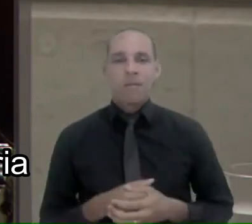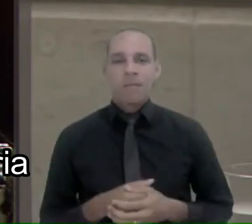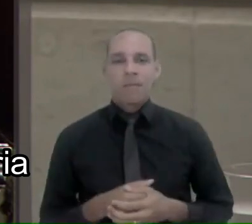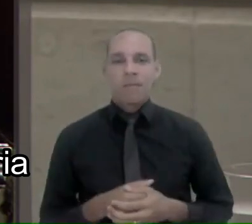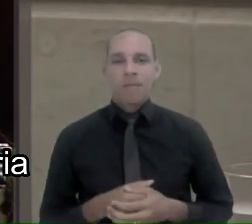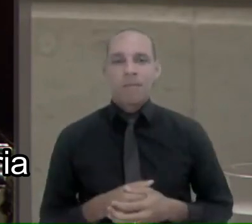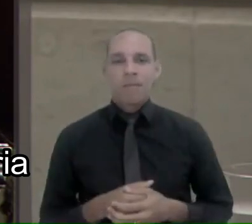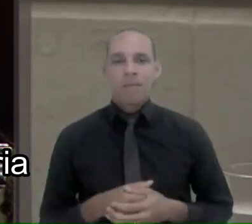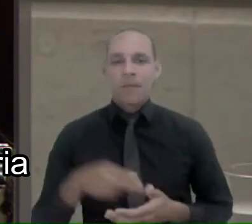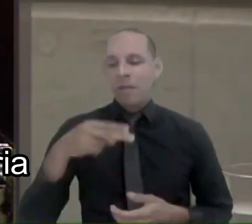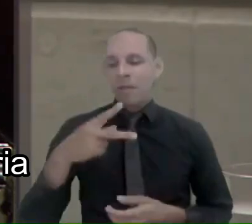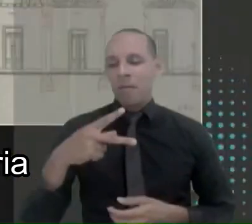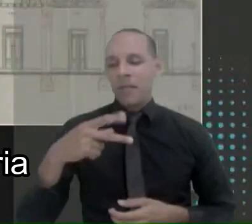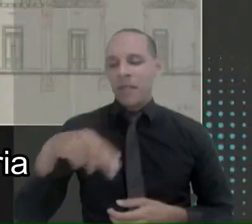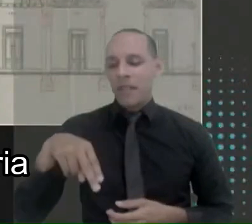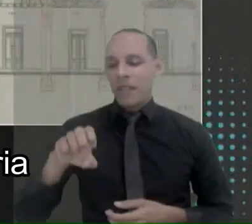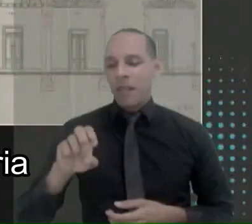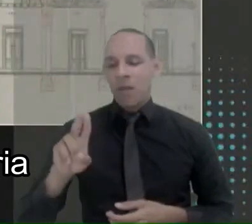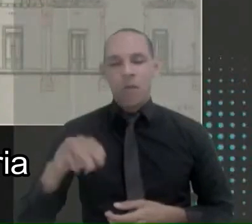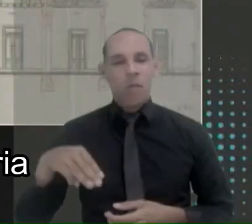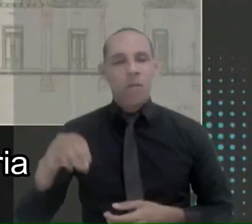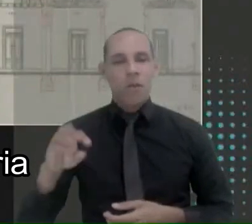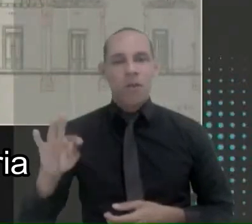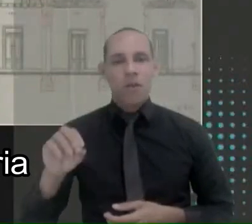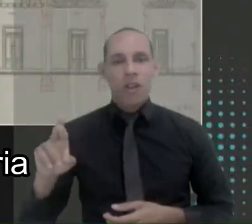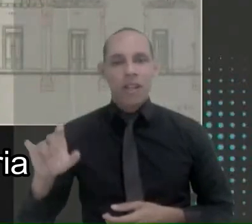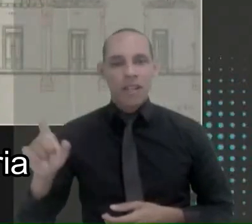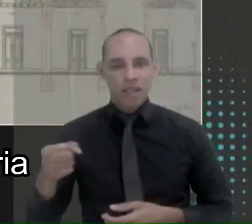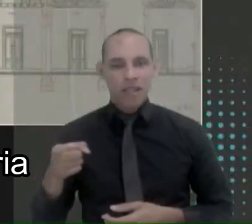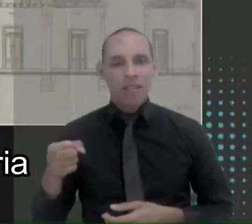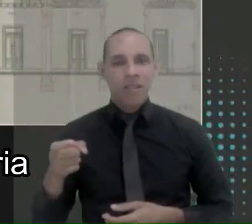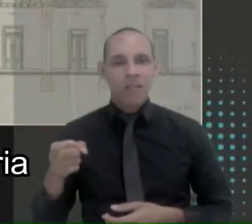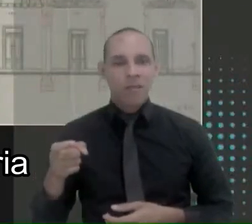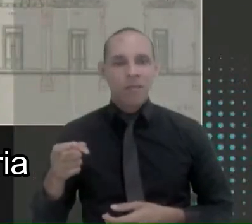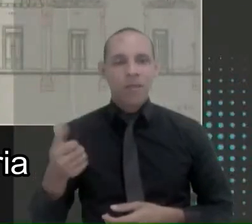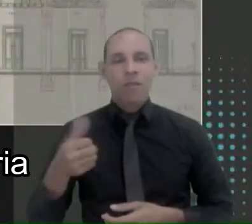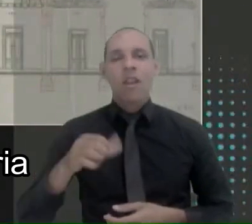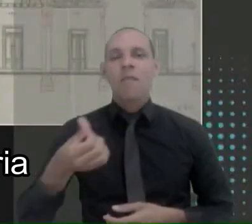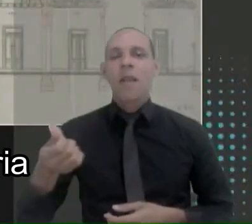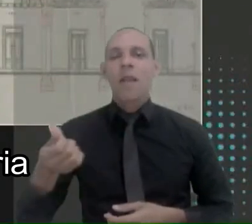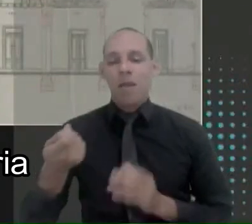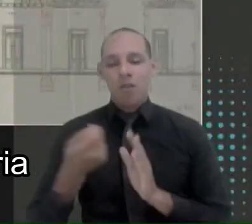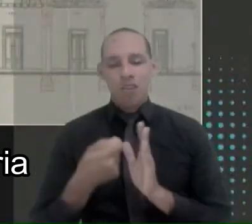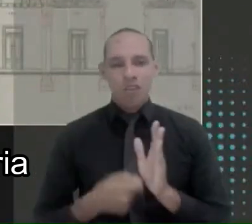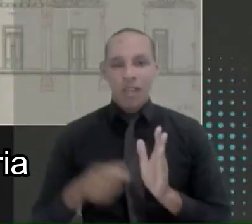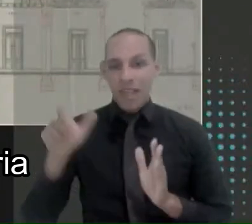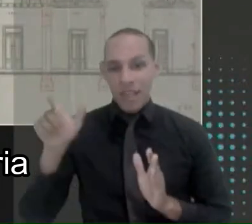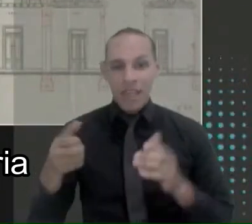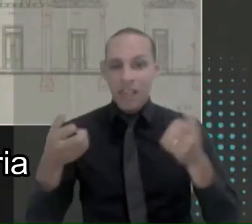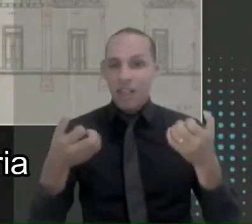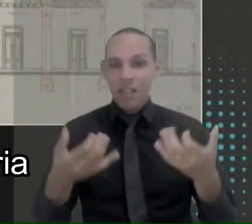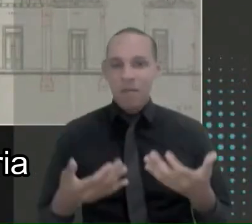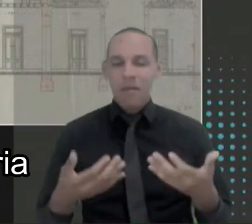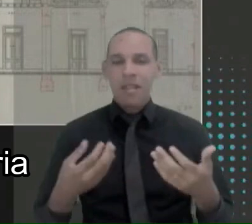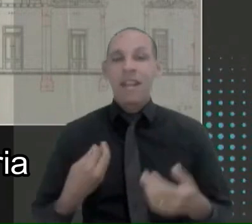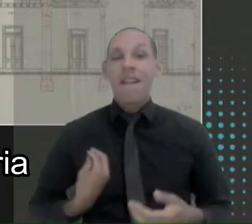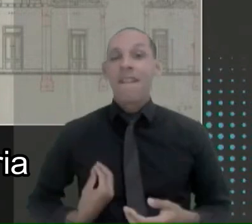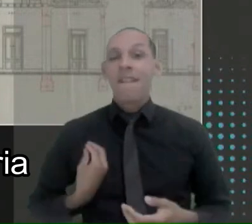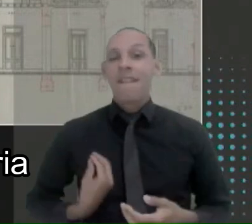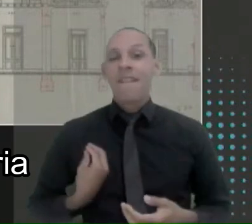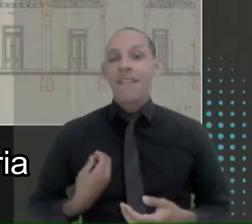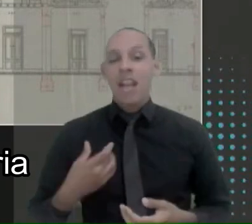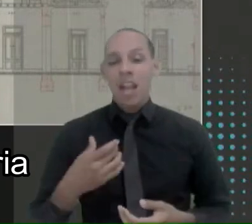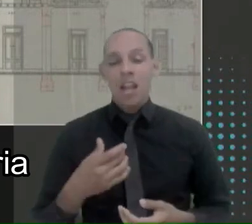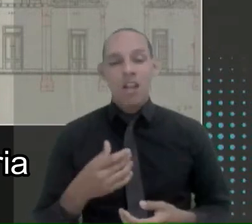Pneumotórax, escrito em 66, ele traz uma experiência de como é a convivência com essa doença, e trouxe também uma imagem